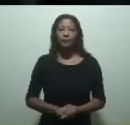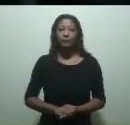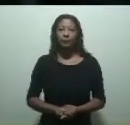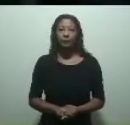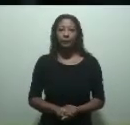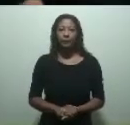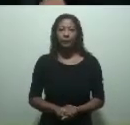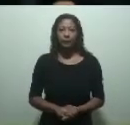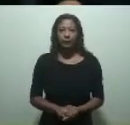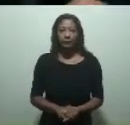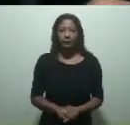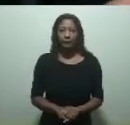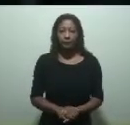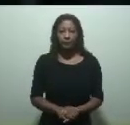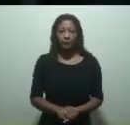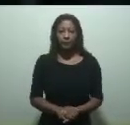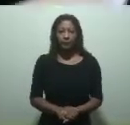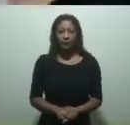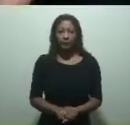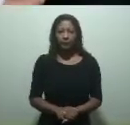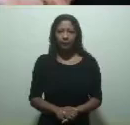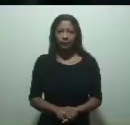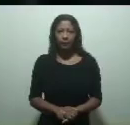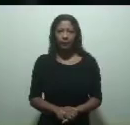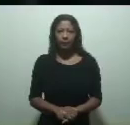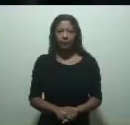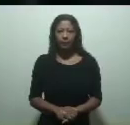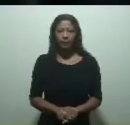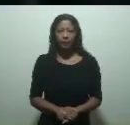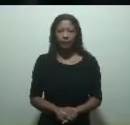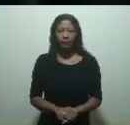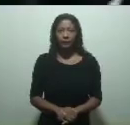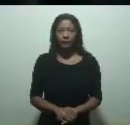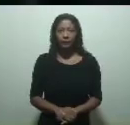da Conceição Nunes da Silva.